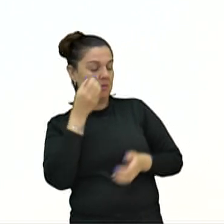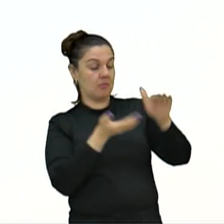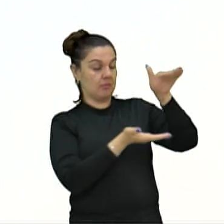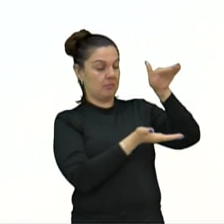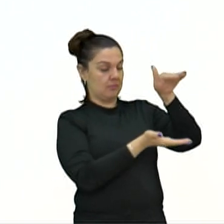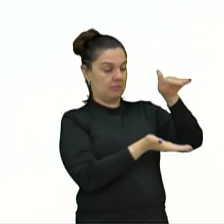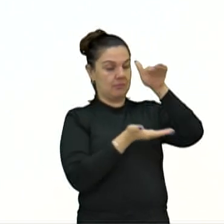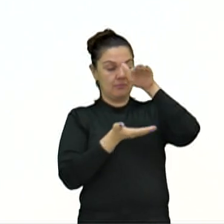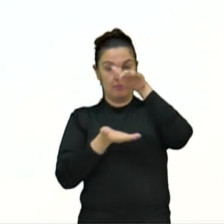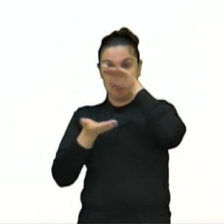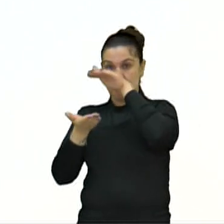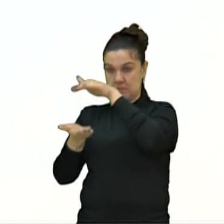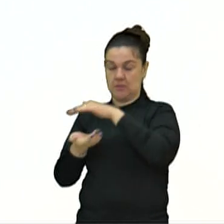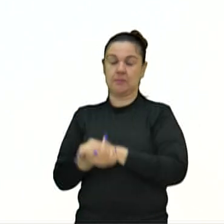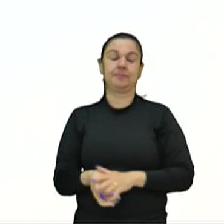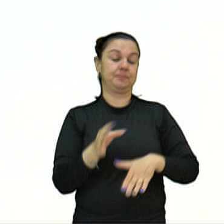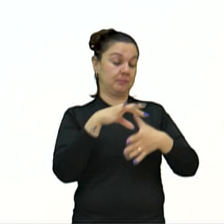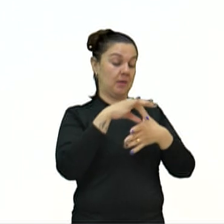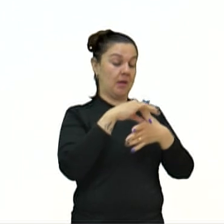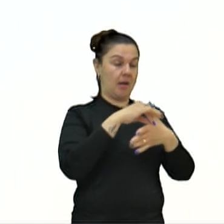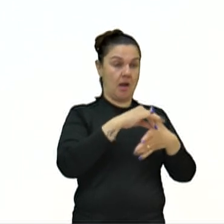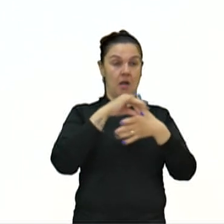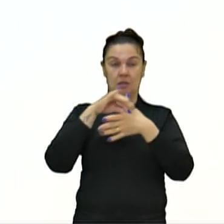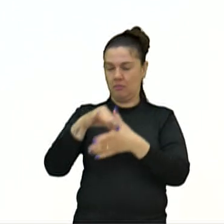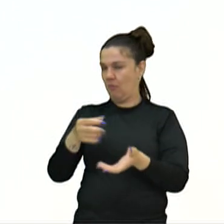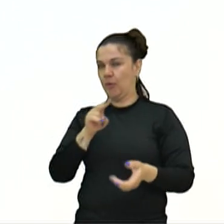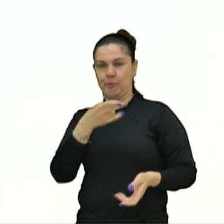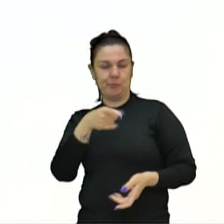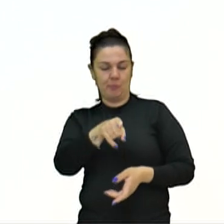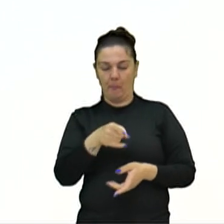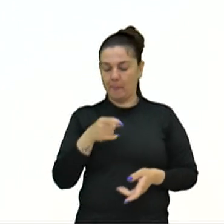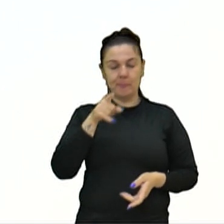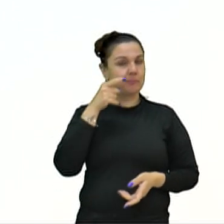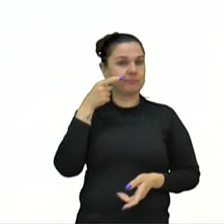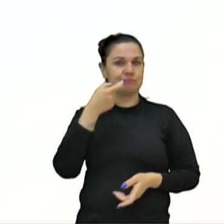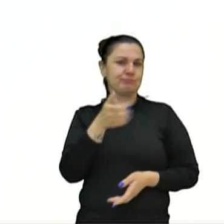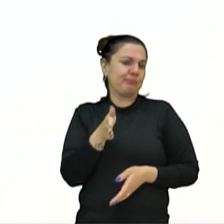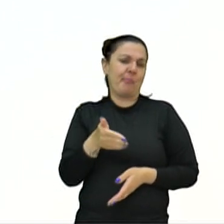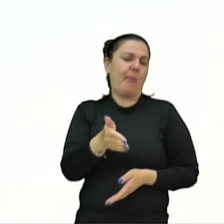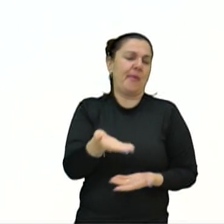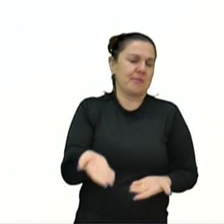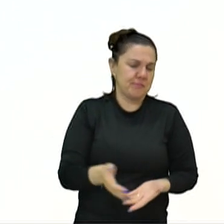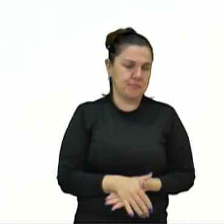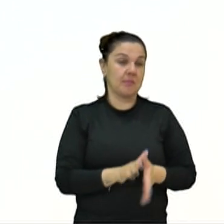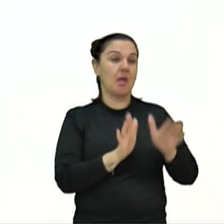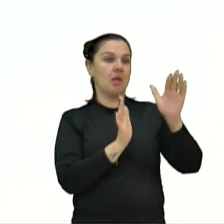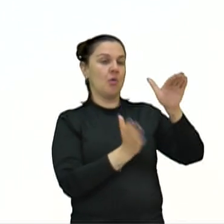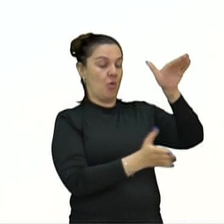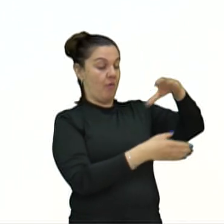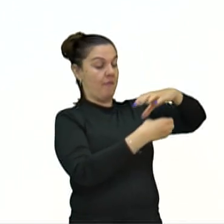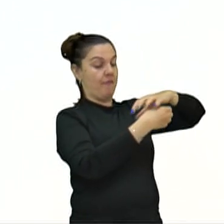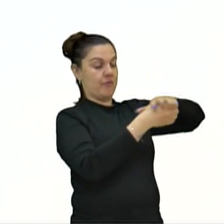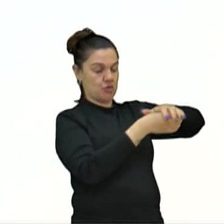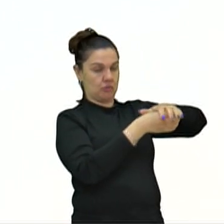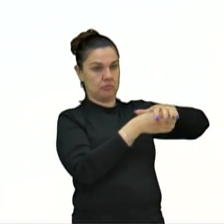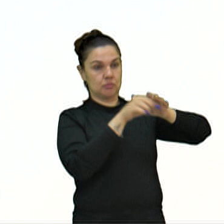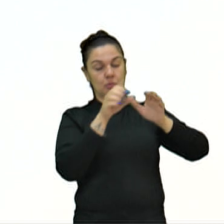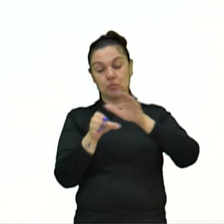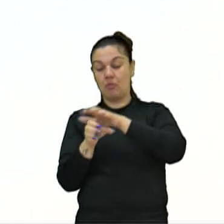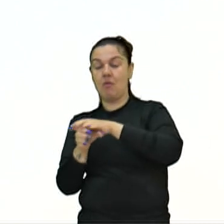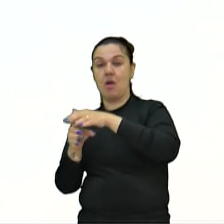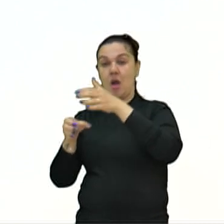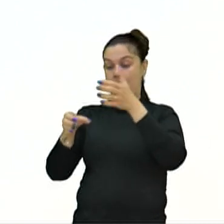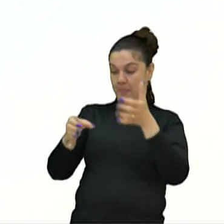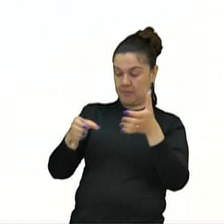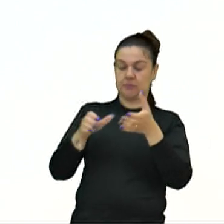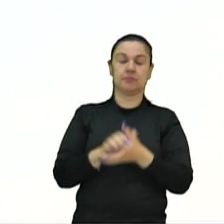frasco um pedaço de carne, um pedaço de peixe, né? Enfim, alguma coisa ali, e deixou um frasco fechado e outro aberto. Com o passar de